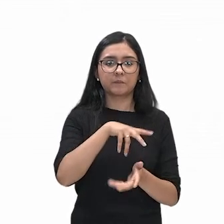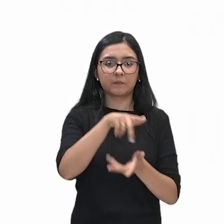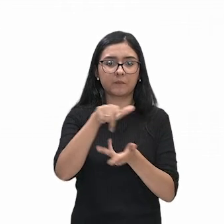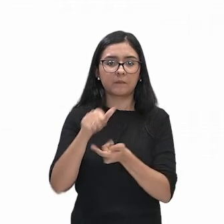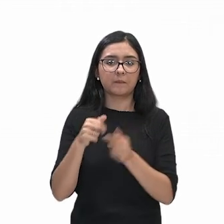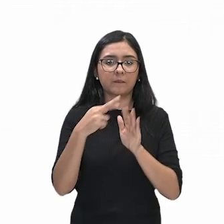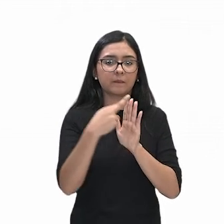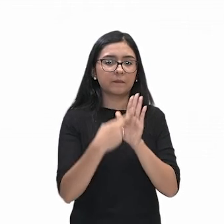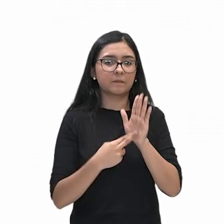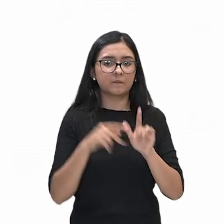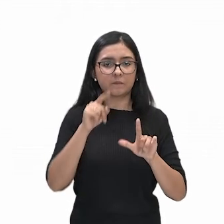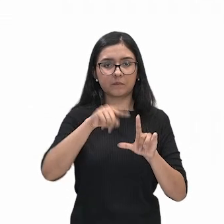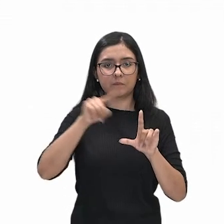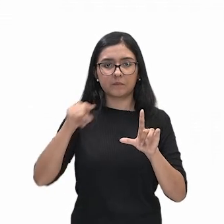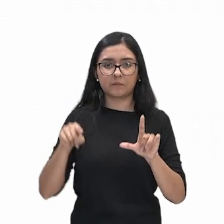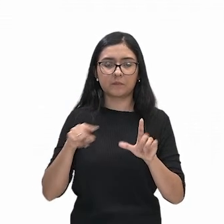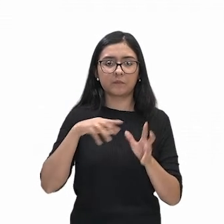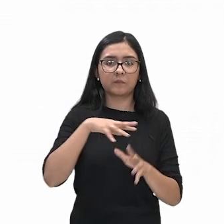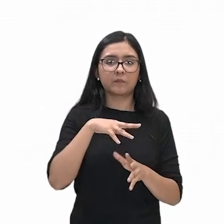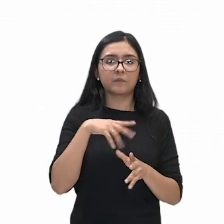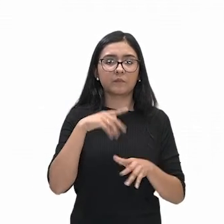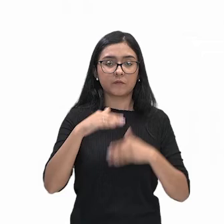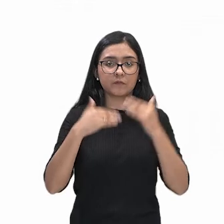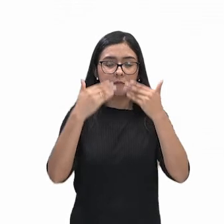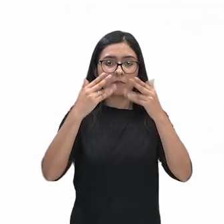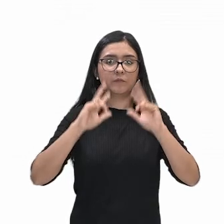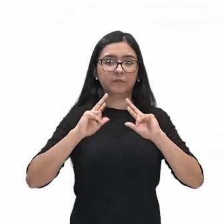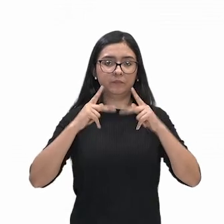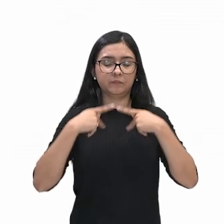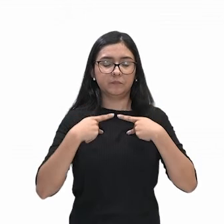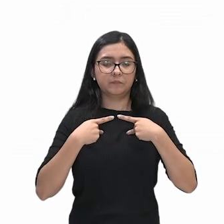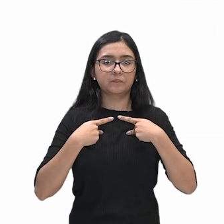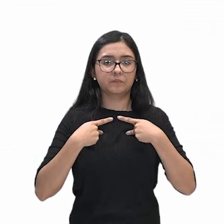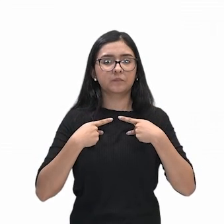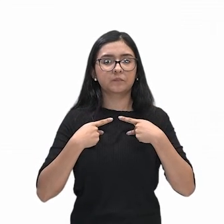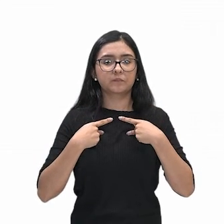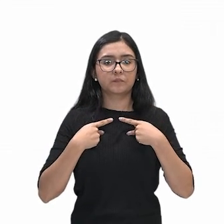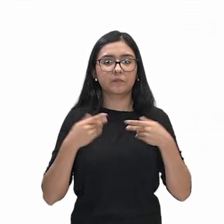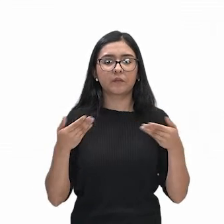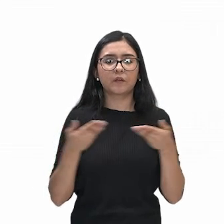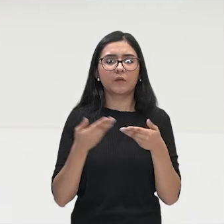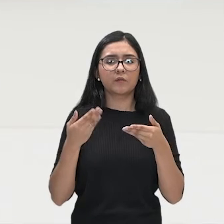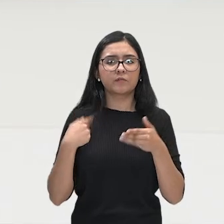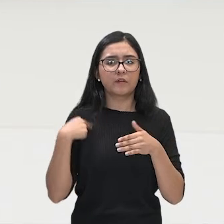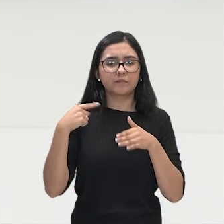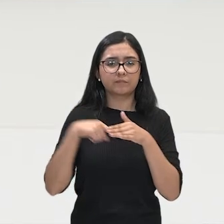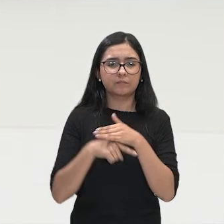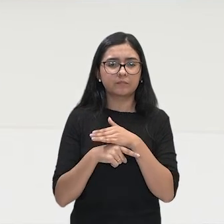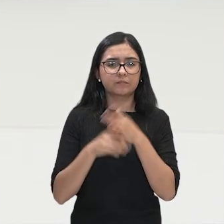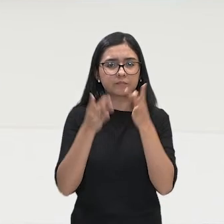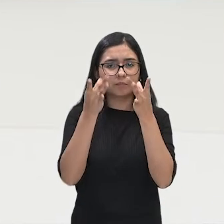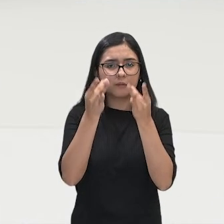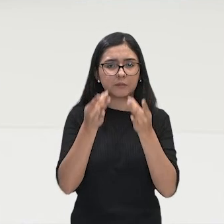relatório de índice de desenvolvimento humano. Então, a gente vai agora aprofundar mais